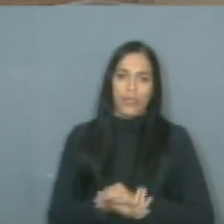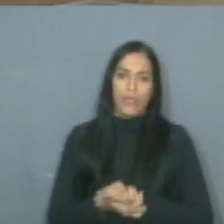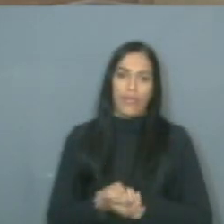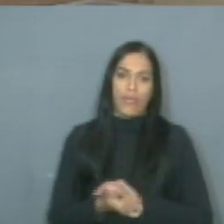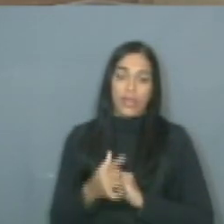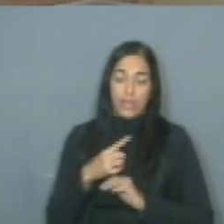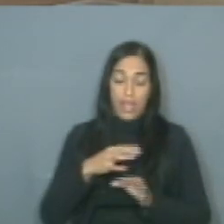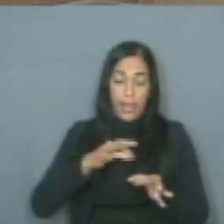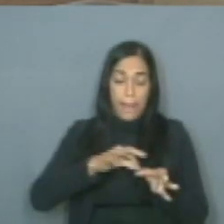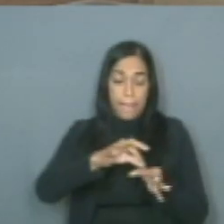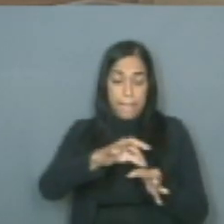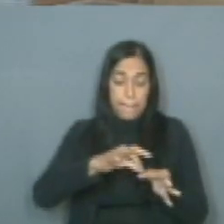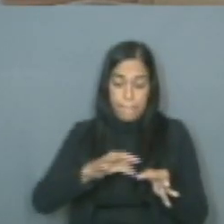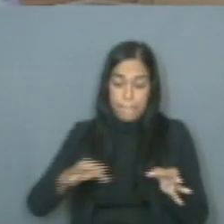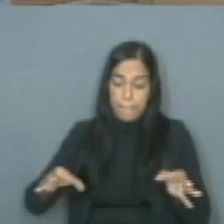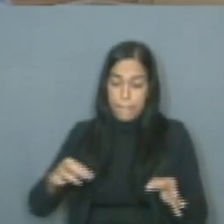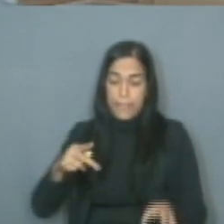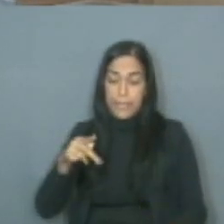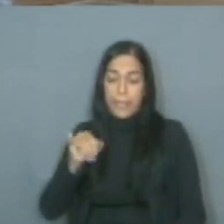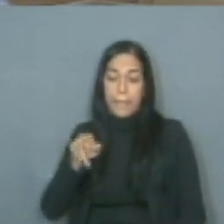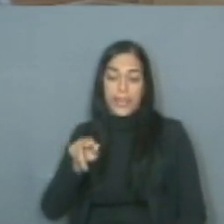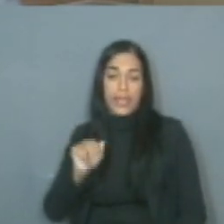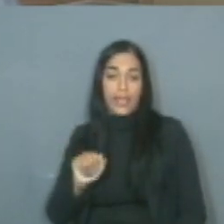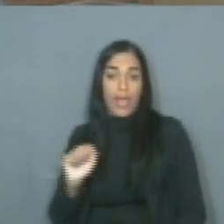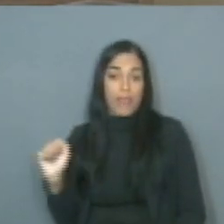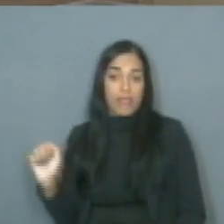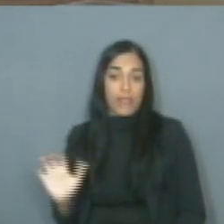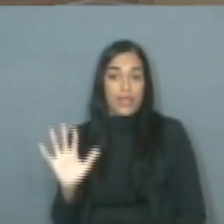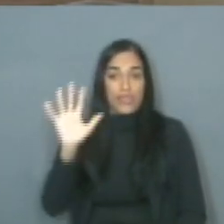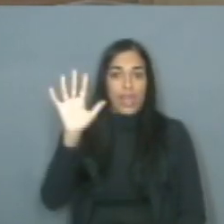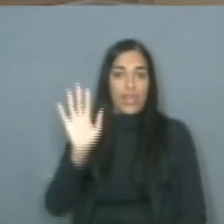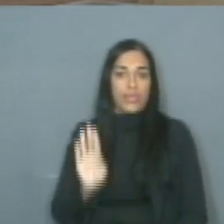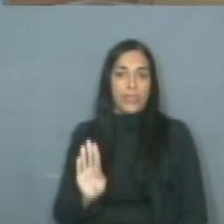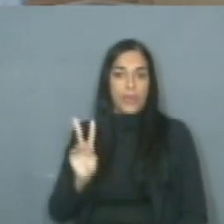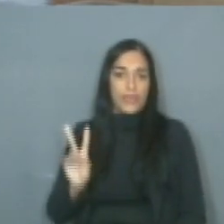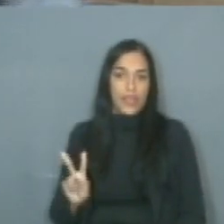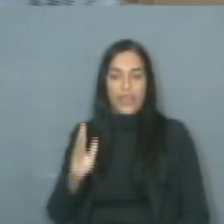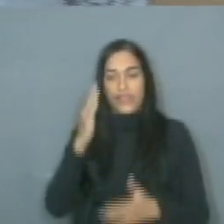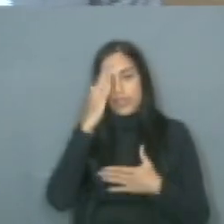tem 1 metro quadrado do Pina, que é mais caro do que 1 metro quadrado de Boa Viagem. Obrigado, senhor presidente.